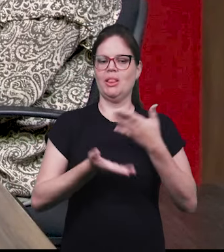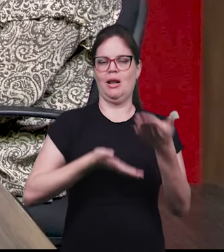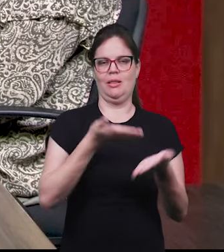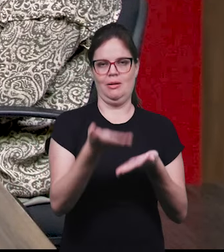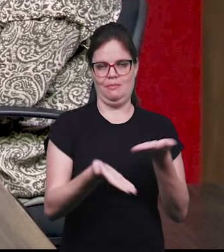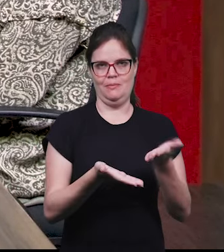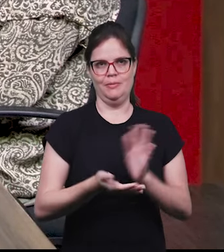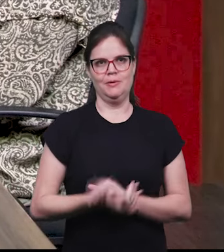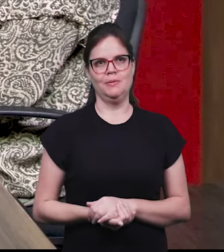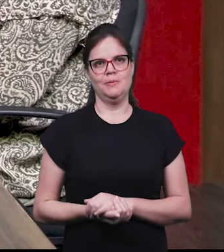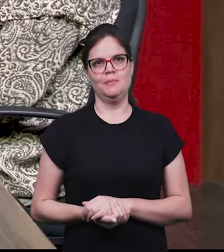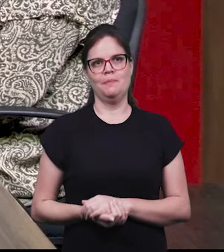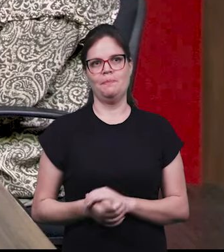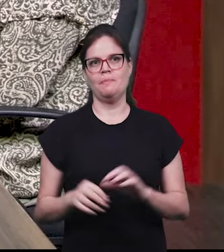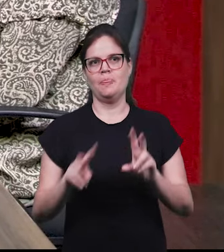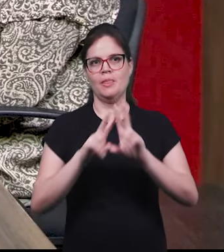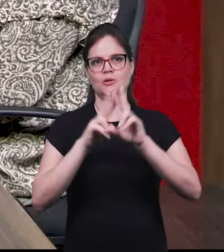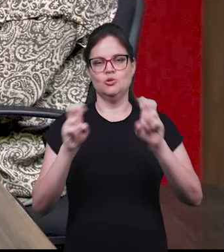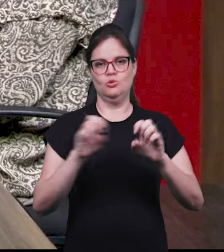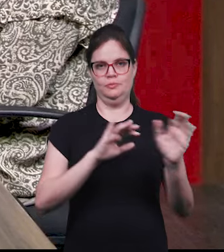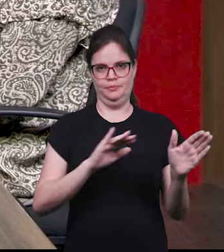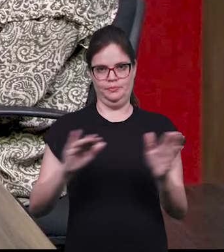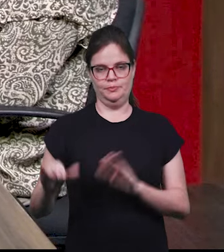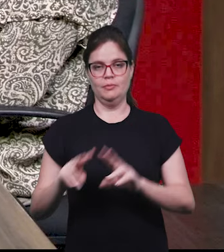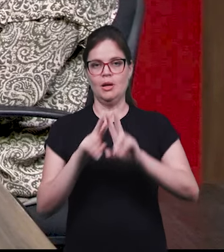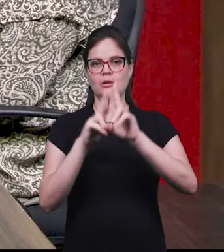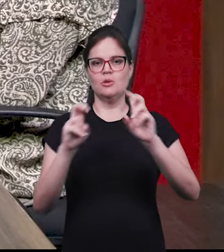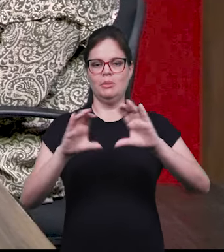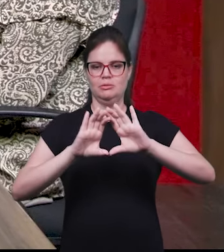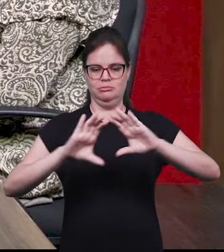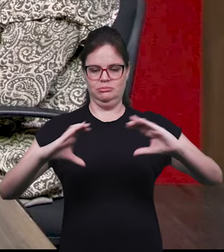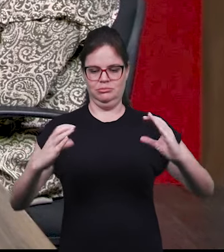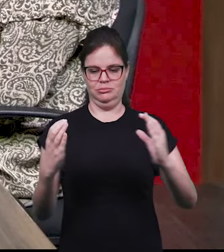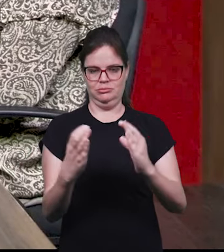aqui a respeito do cilindro de Ciro,